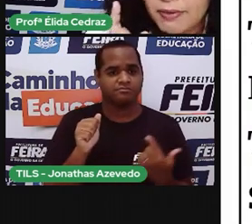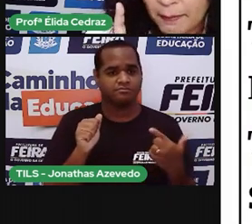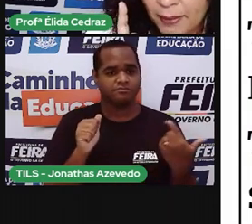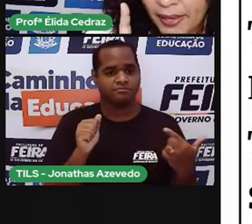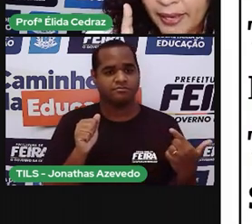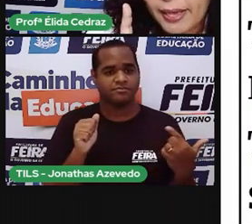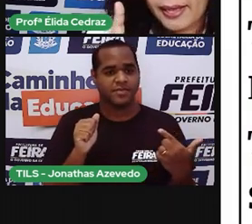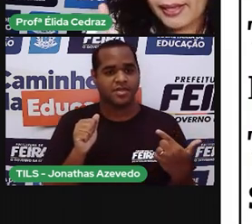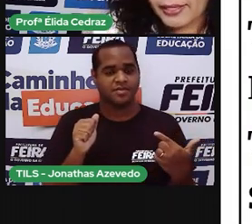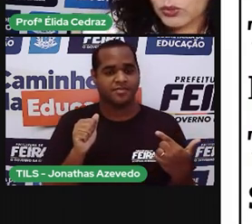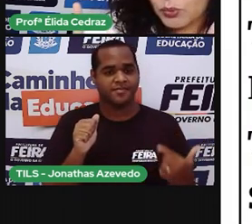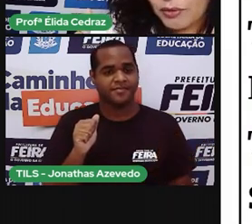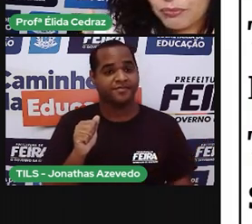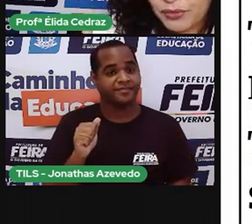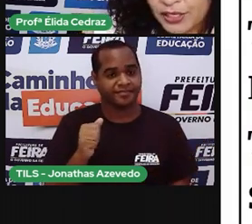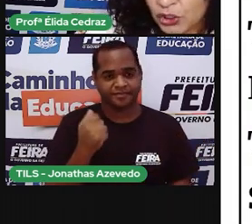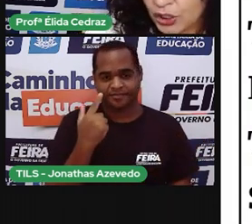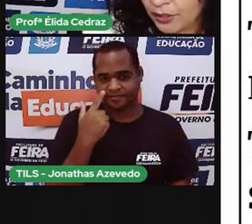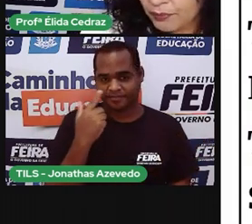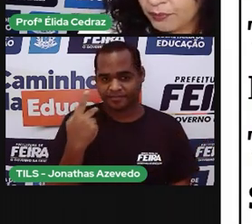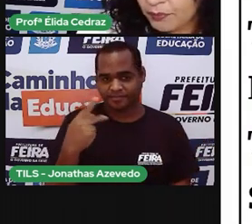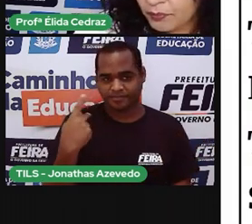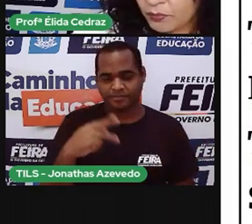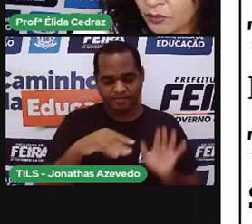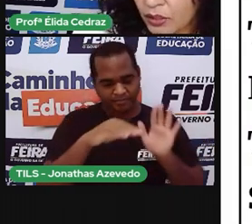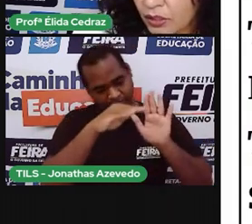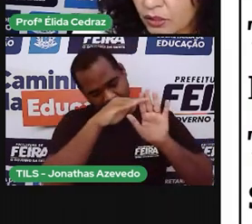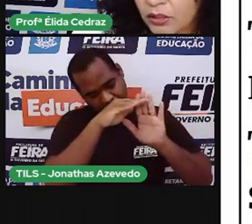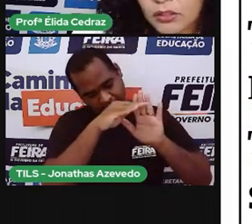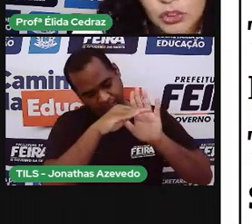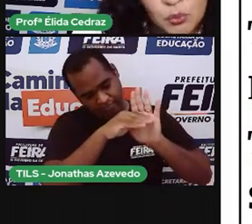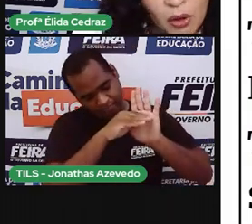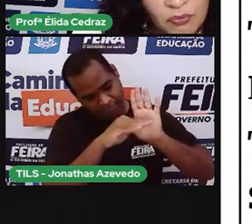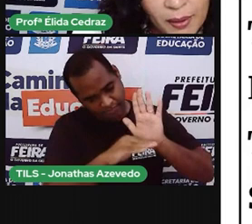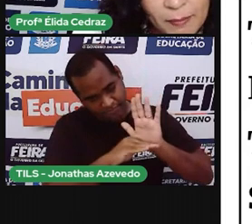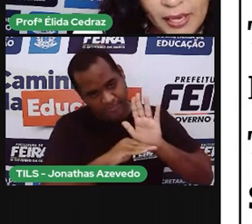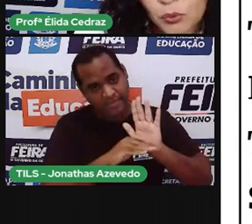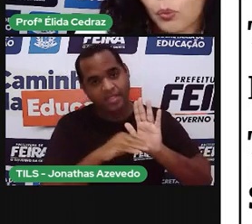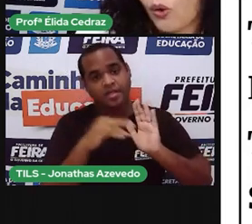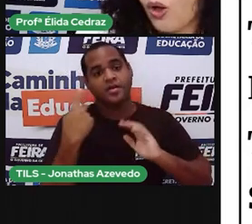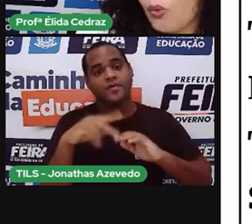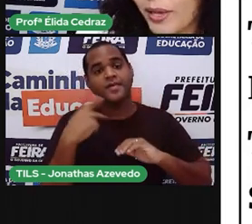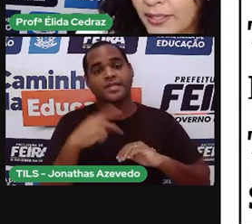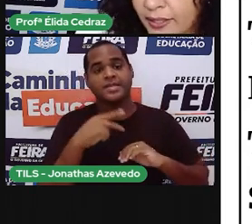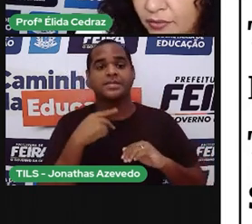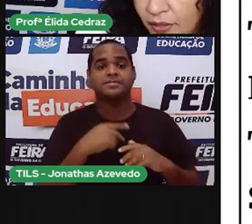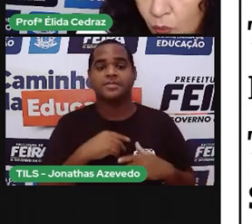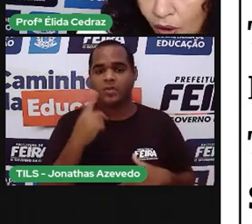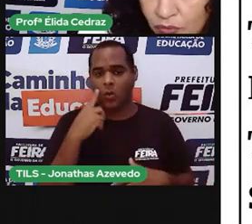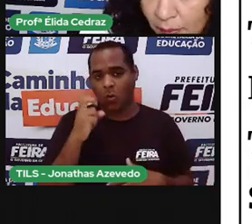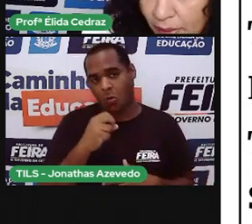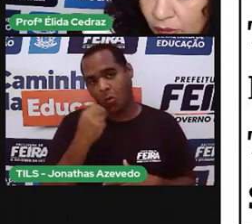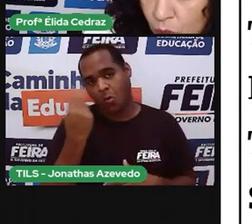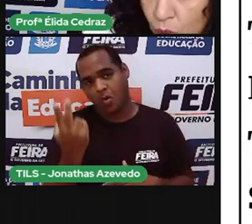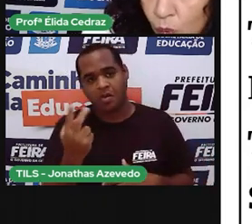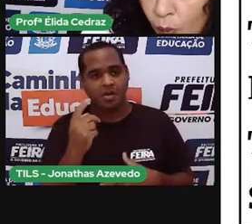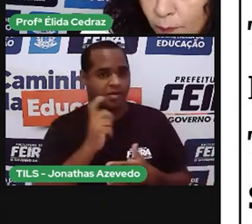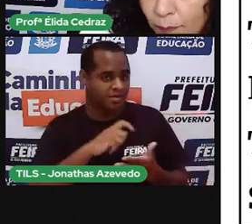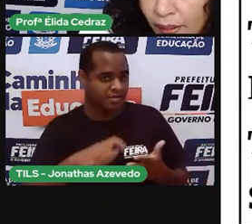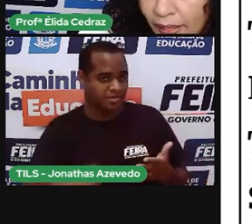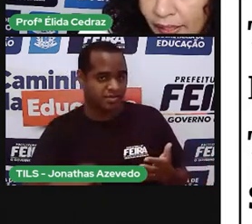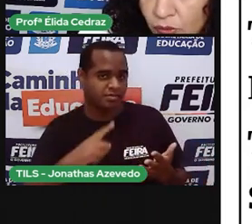você vai pegar a sua ficha e do alfabeto ou escreveu o